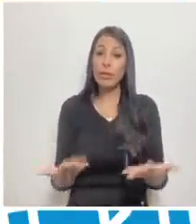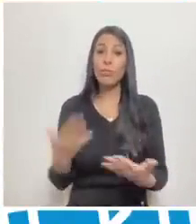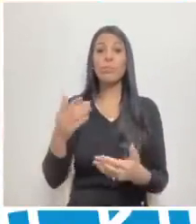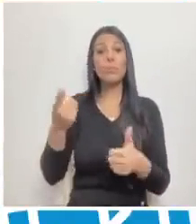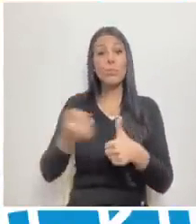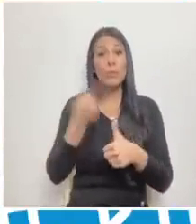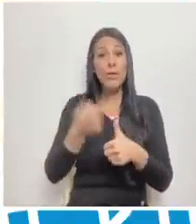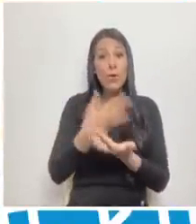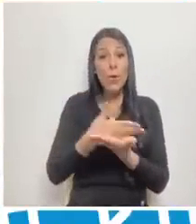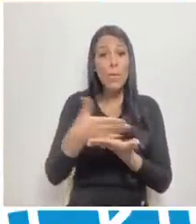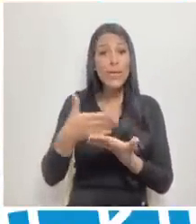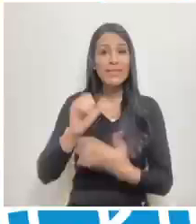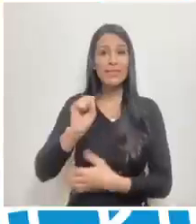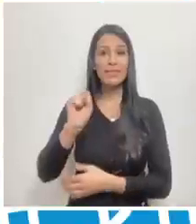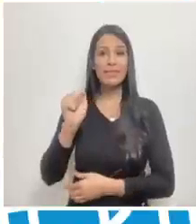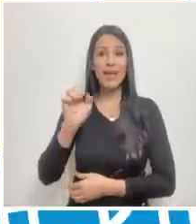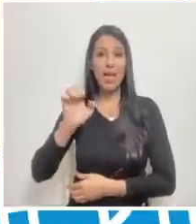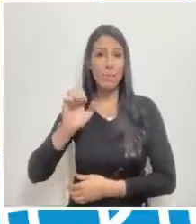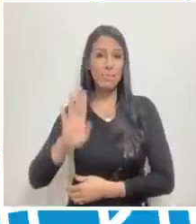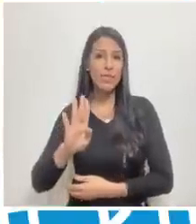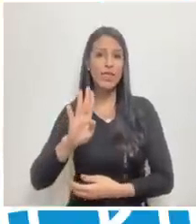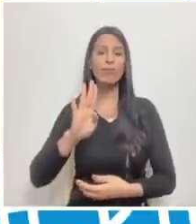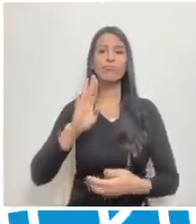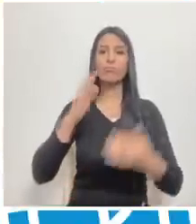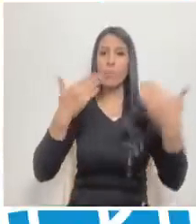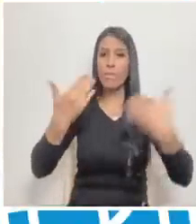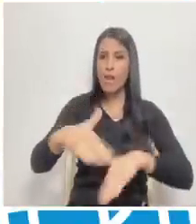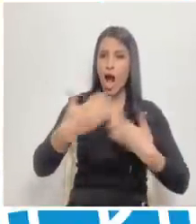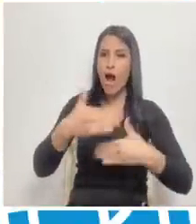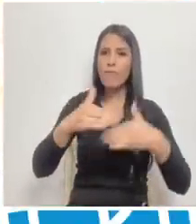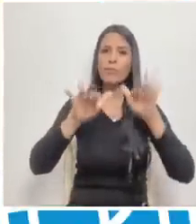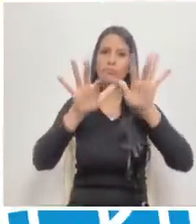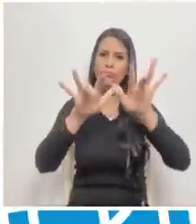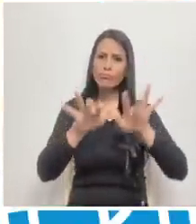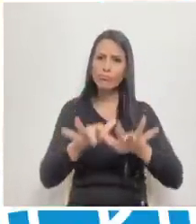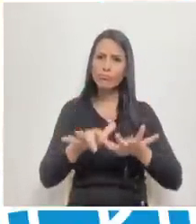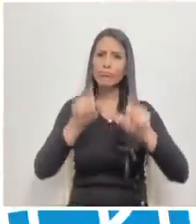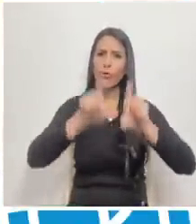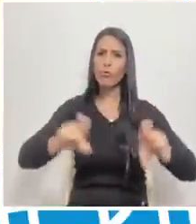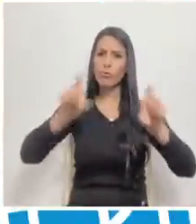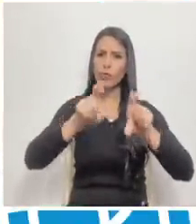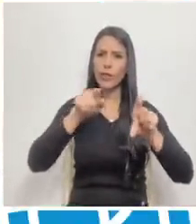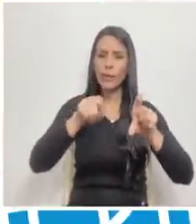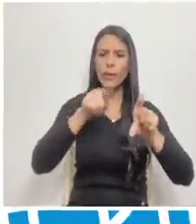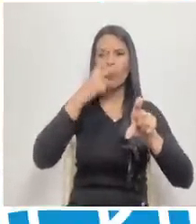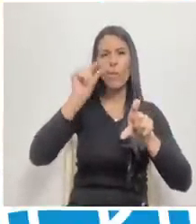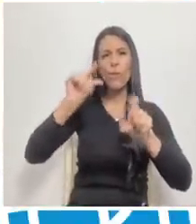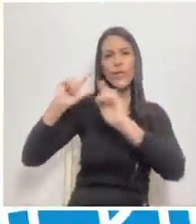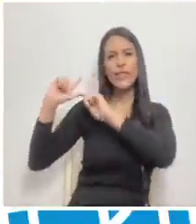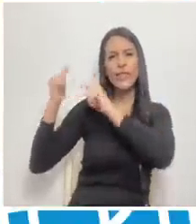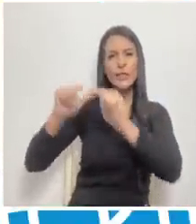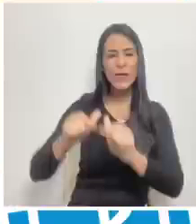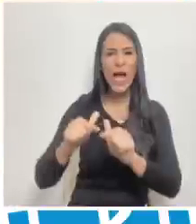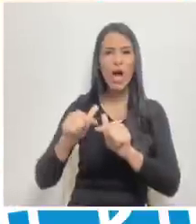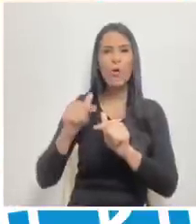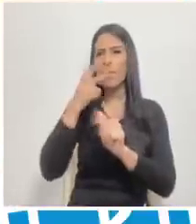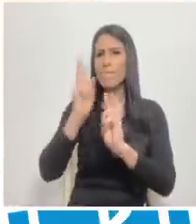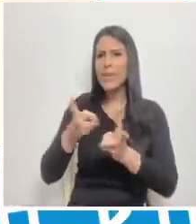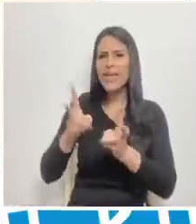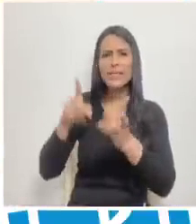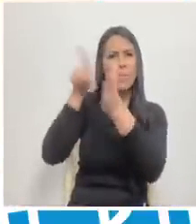momento, conservador, botar as questões do banco que já existe dentro da máquina, o aluno